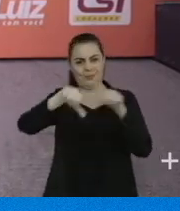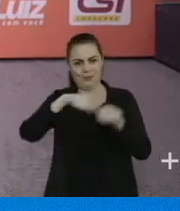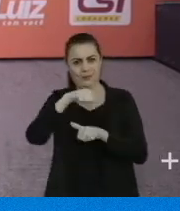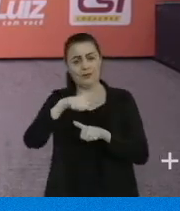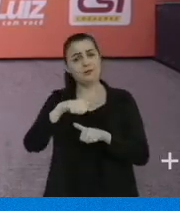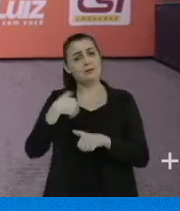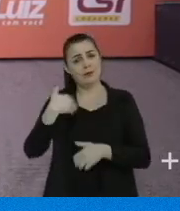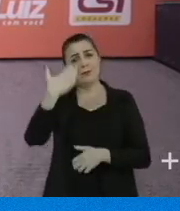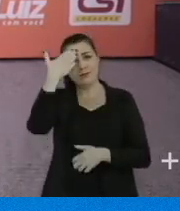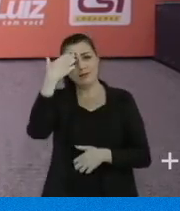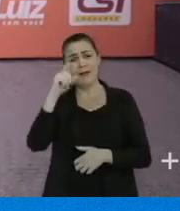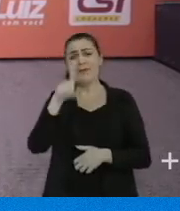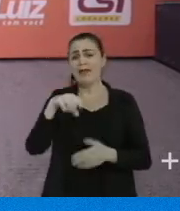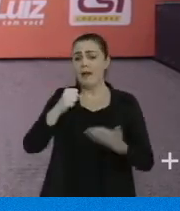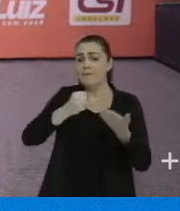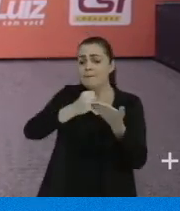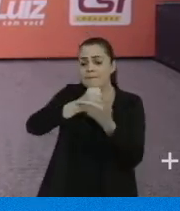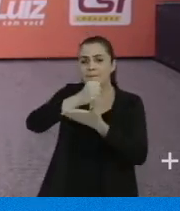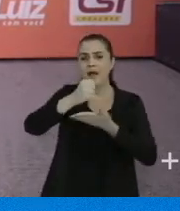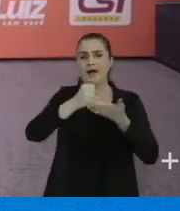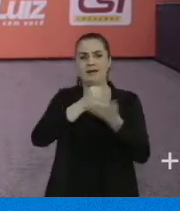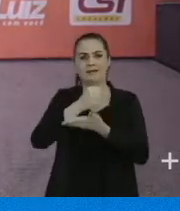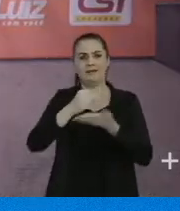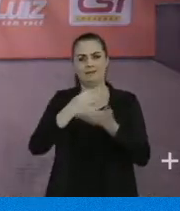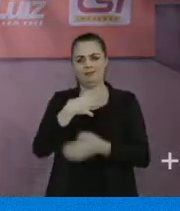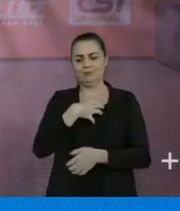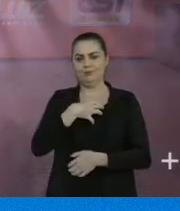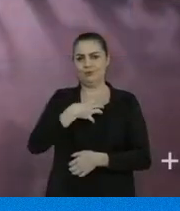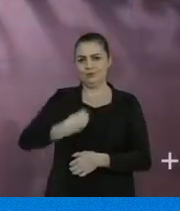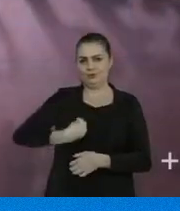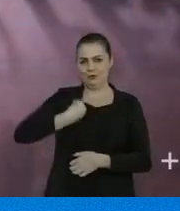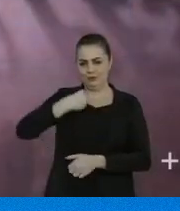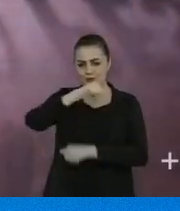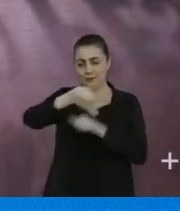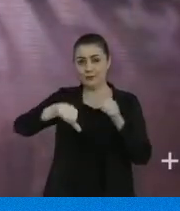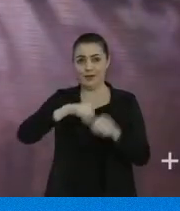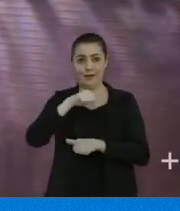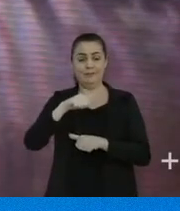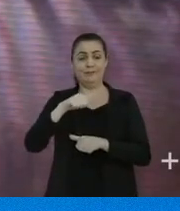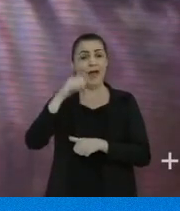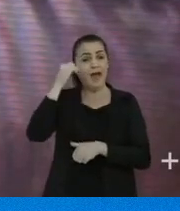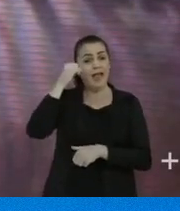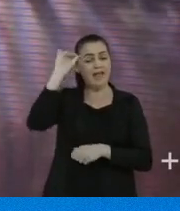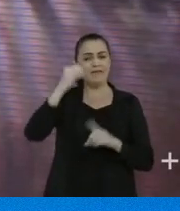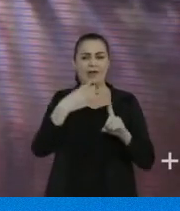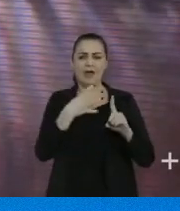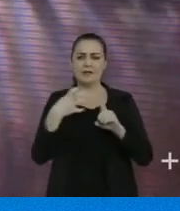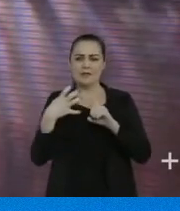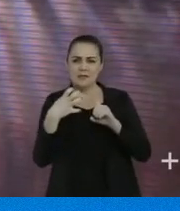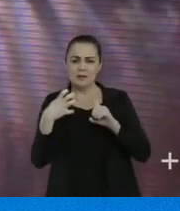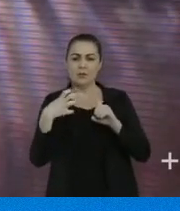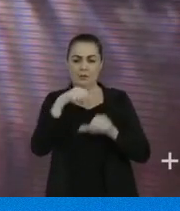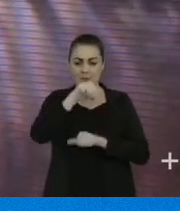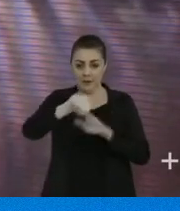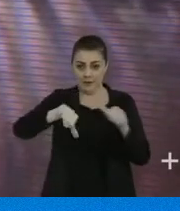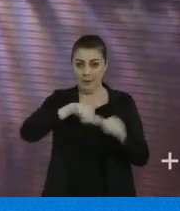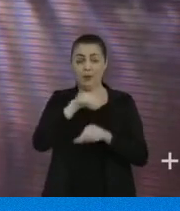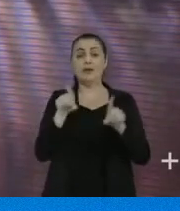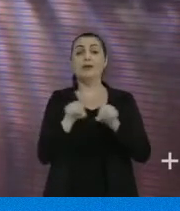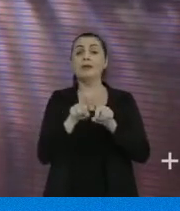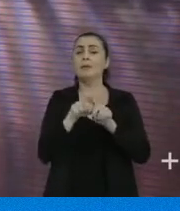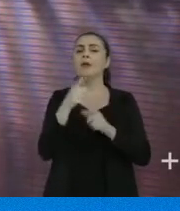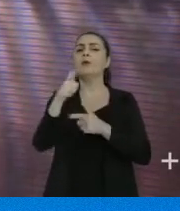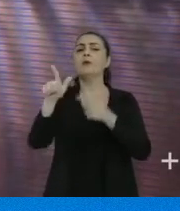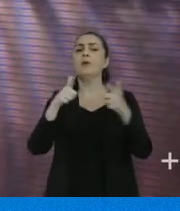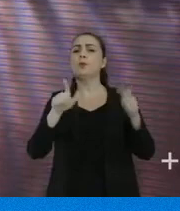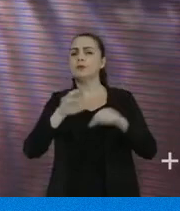pilar não só para a síndrome metabólica, mas para muitas doenças. Hoje é provado que mesmo as pessoas que têm